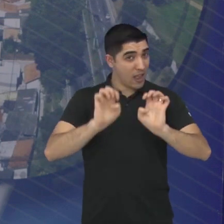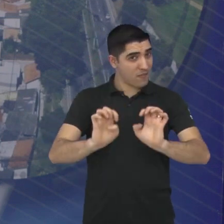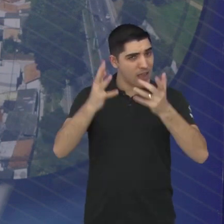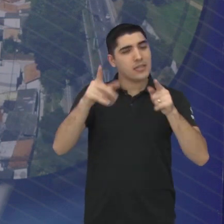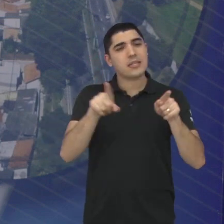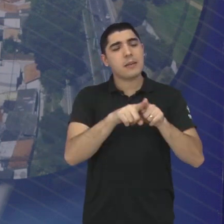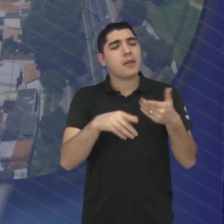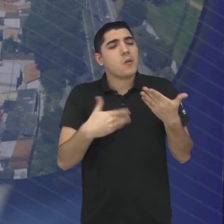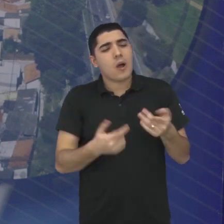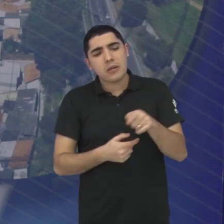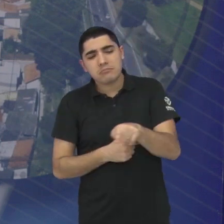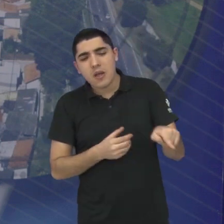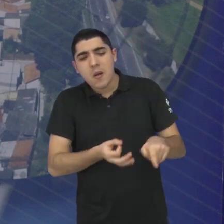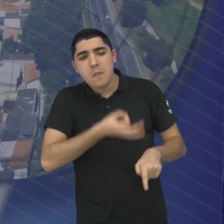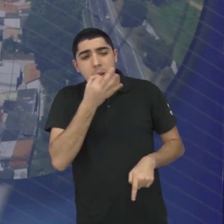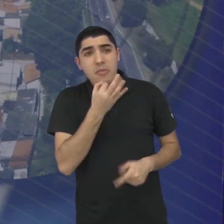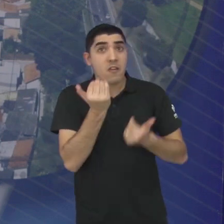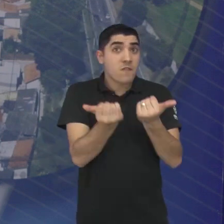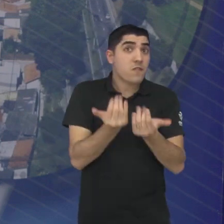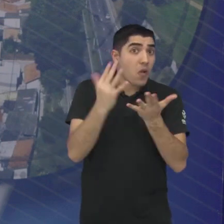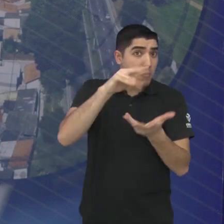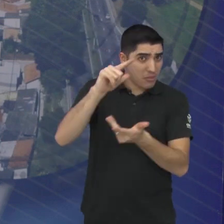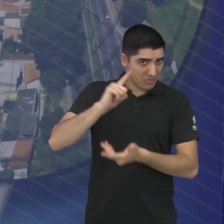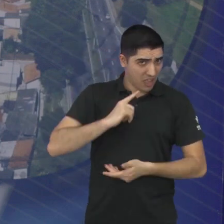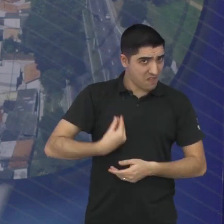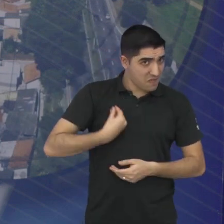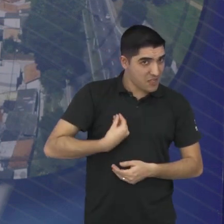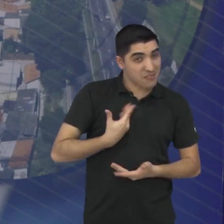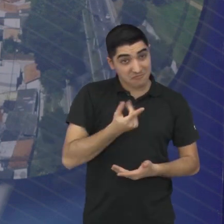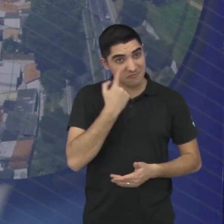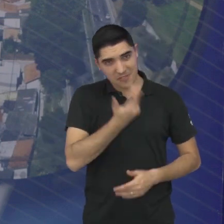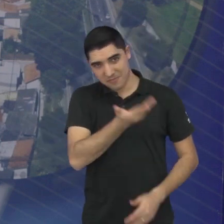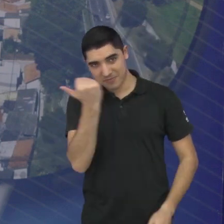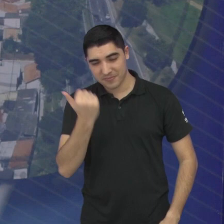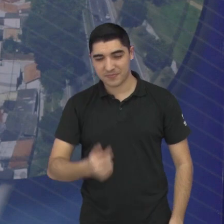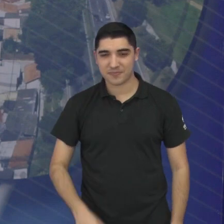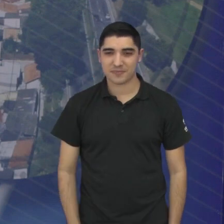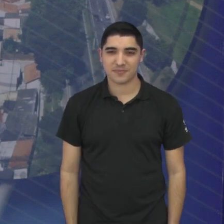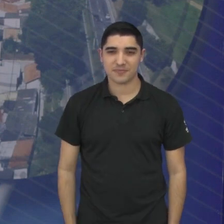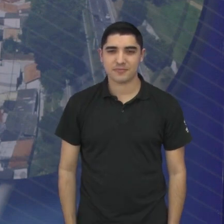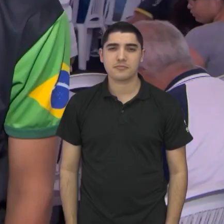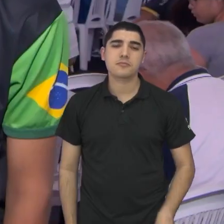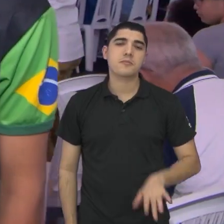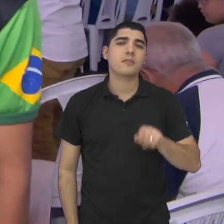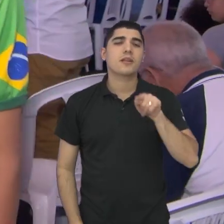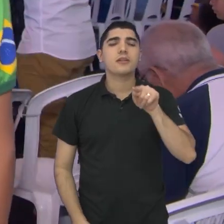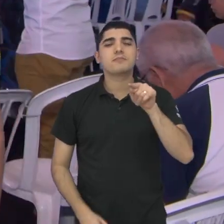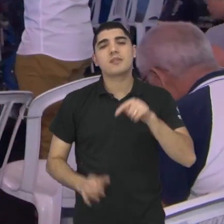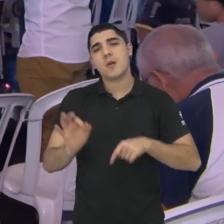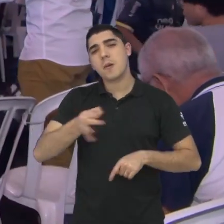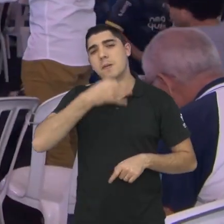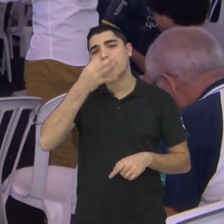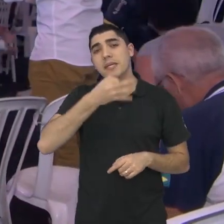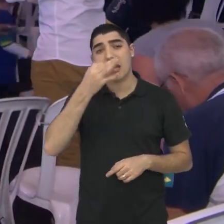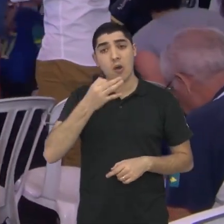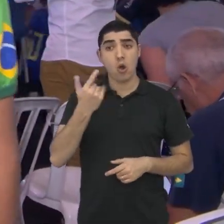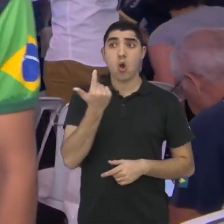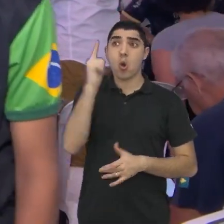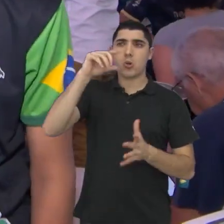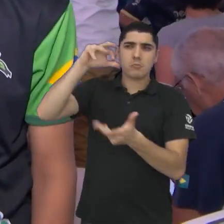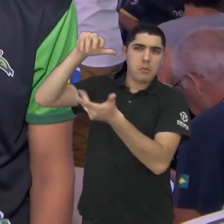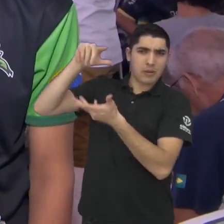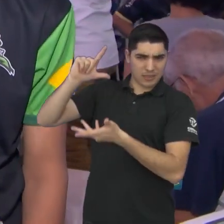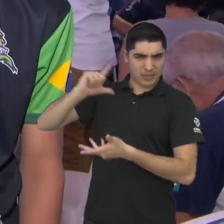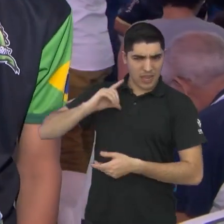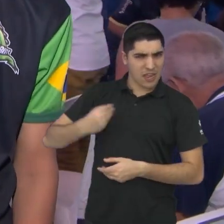do evento e o que eles pensam quando a gente fala em vida fora da Terra. Vamos conferir. O que você acha sobre vidas